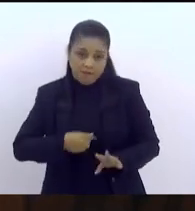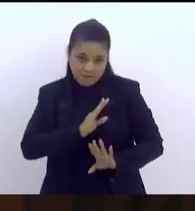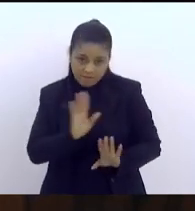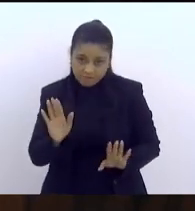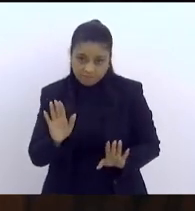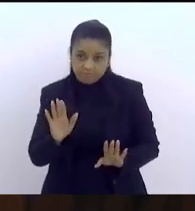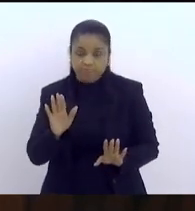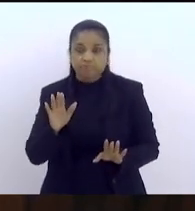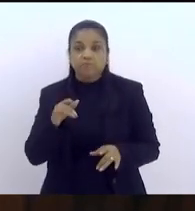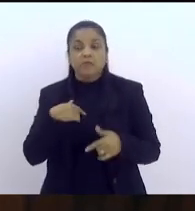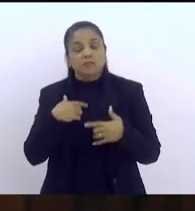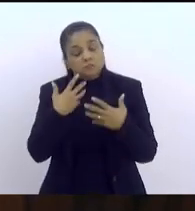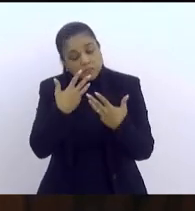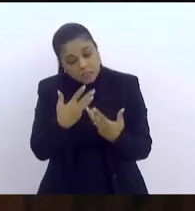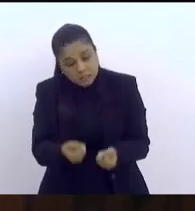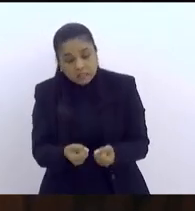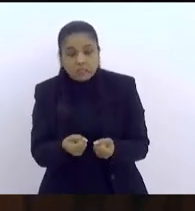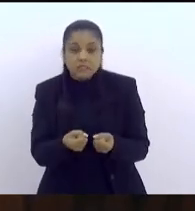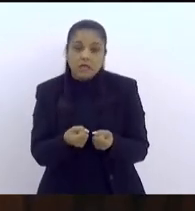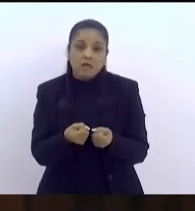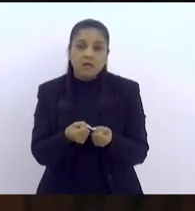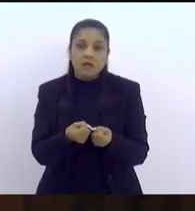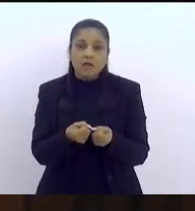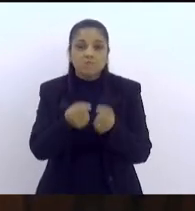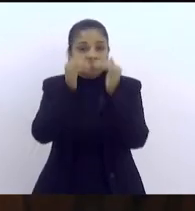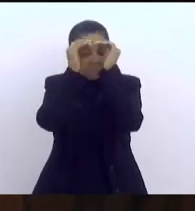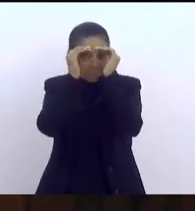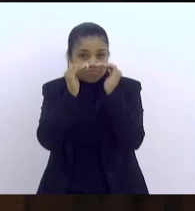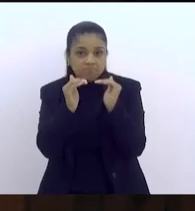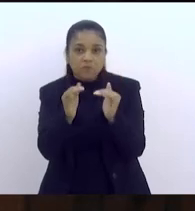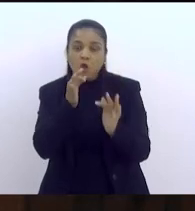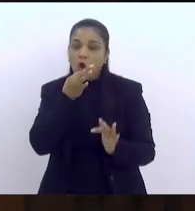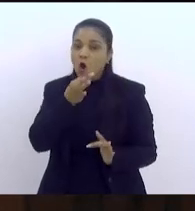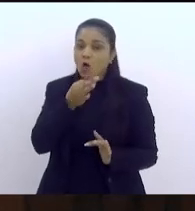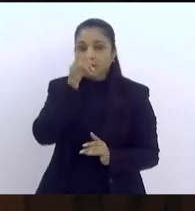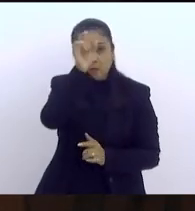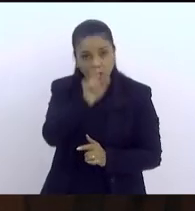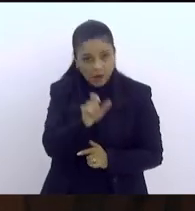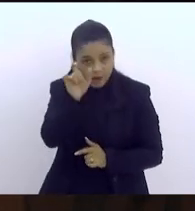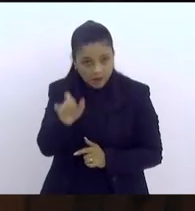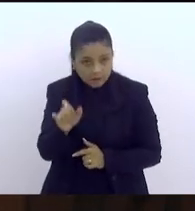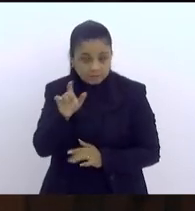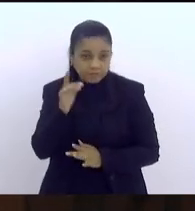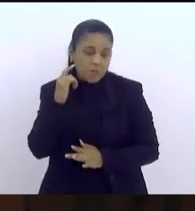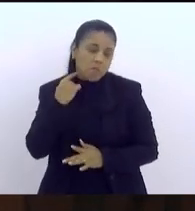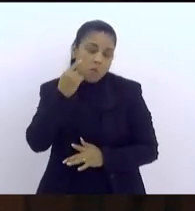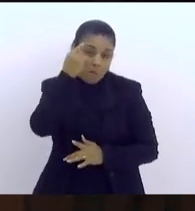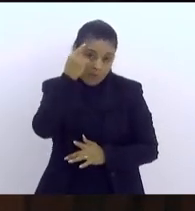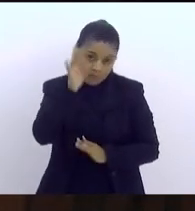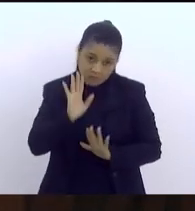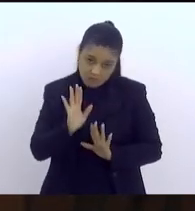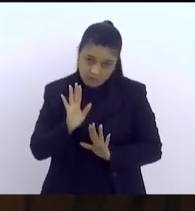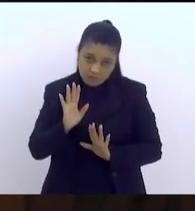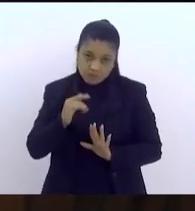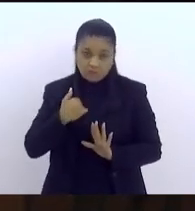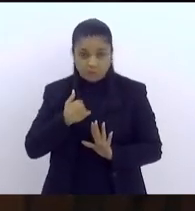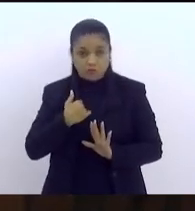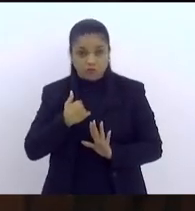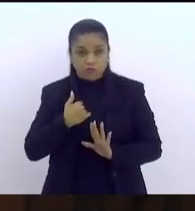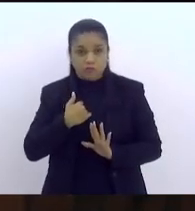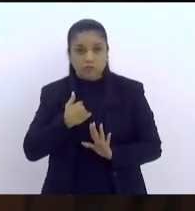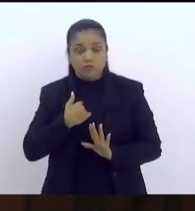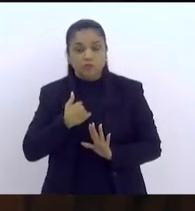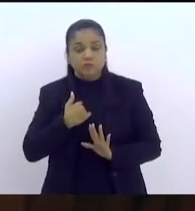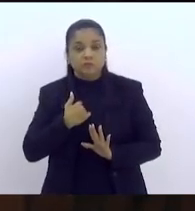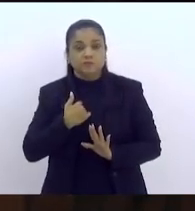temos que aceitar e respeitar a opinião de cada um. É o meu modo de pensar, tá? Para acabar, porque aí é